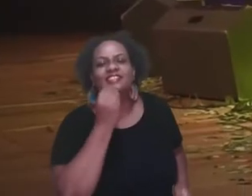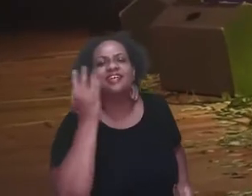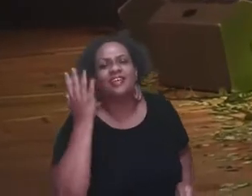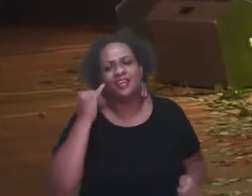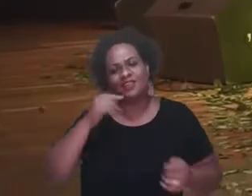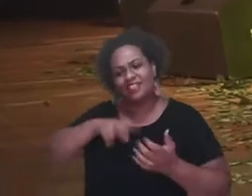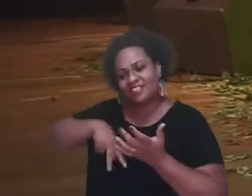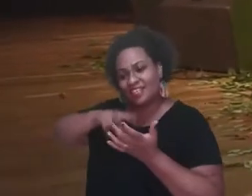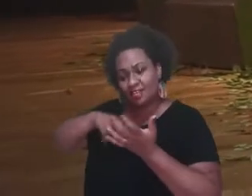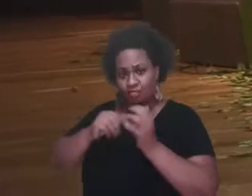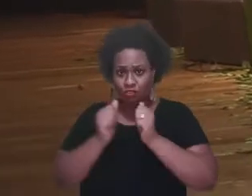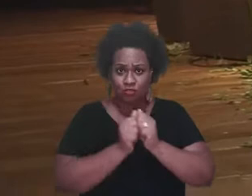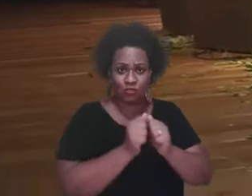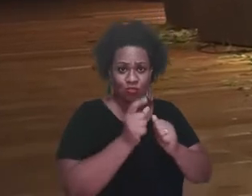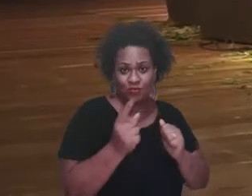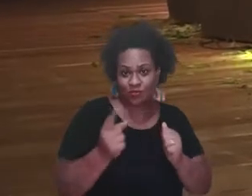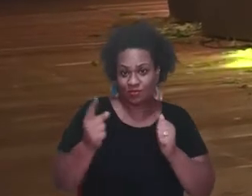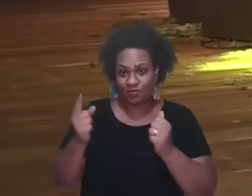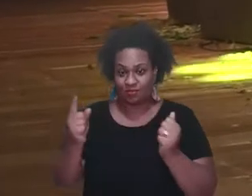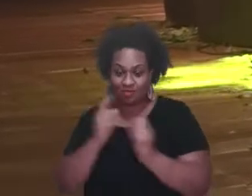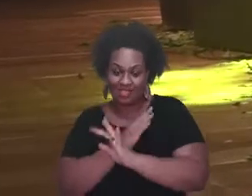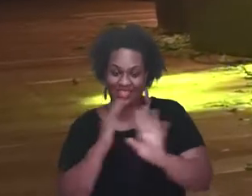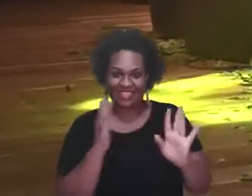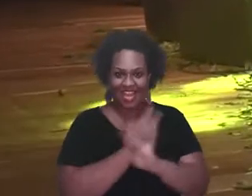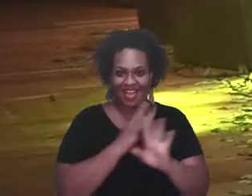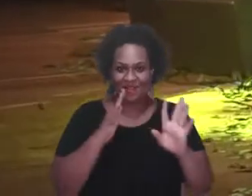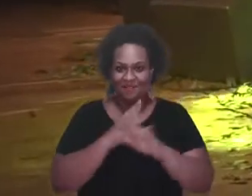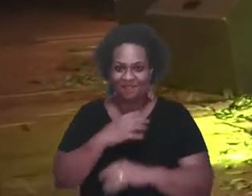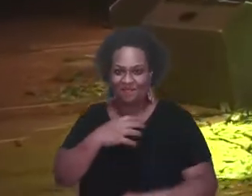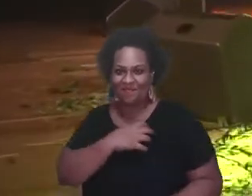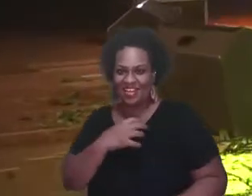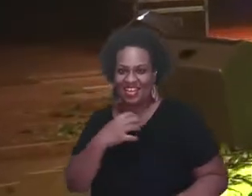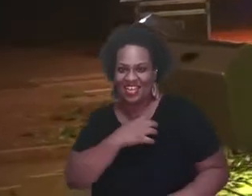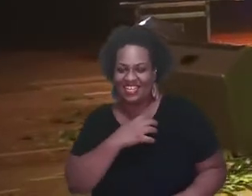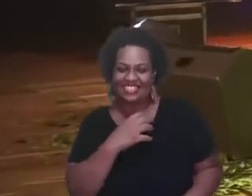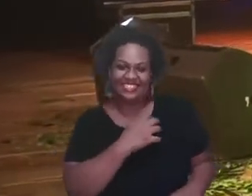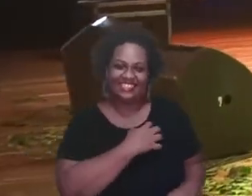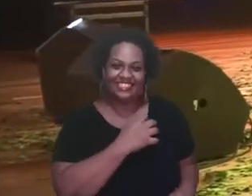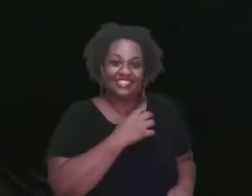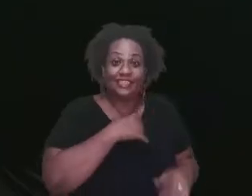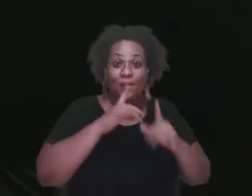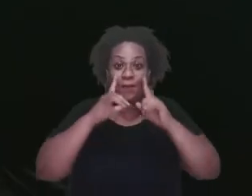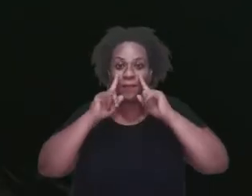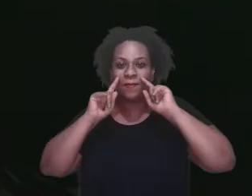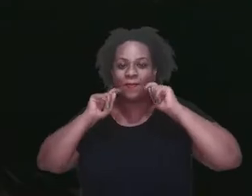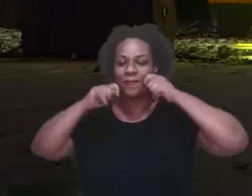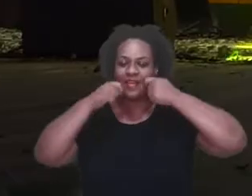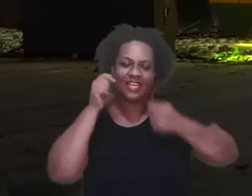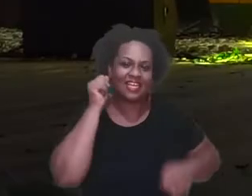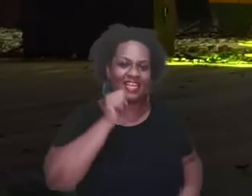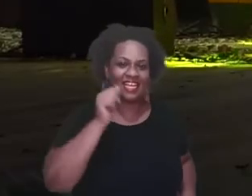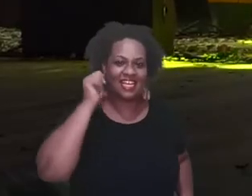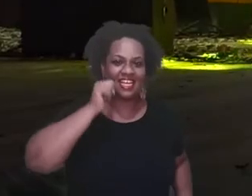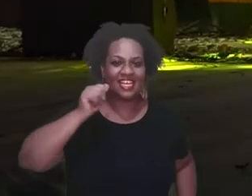toda filé para você na minha e vai Anna Alagoana